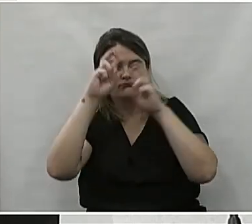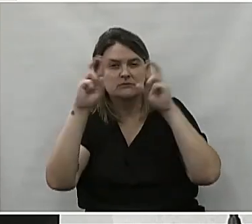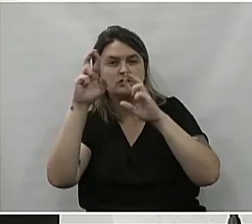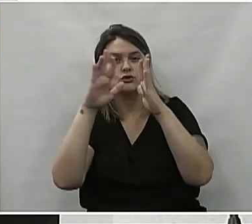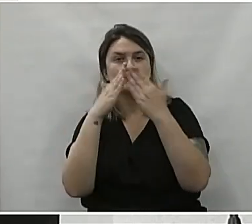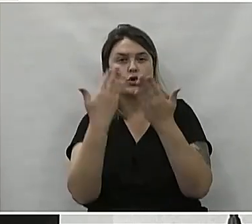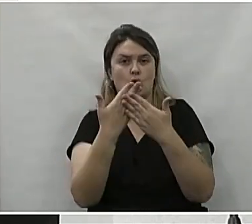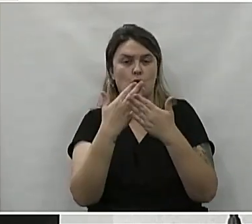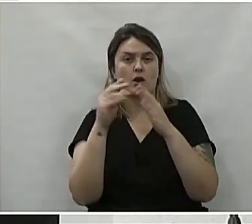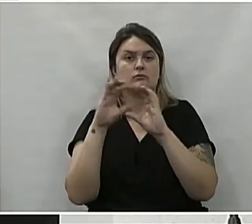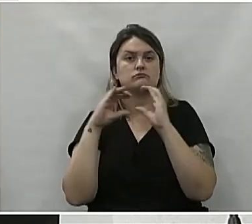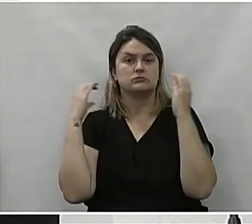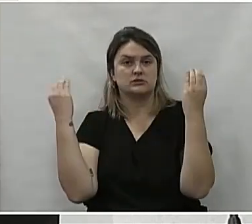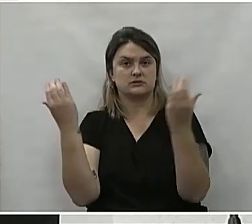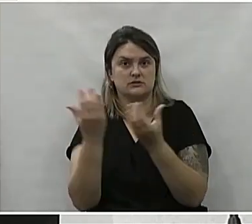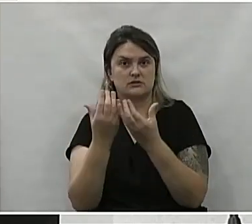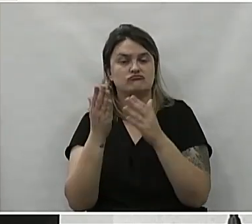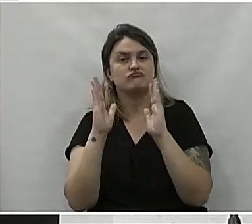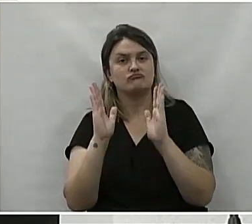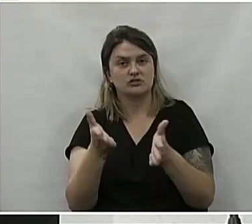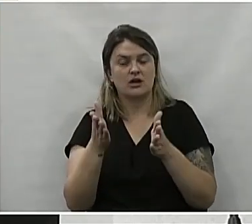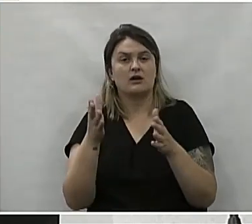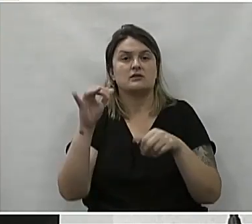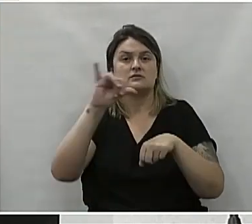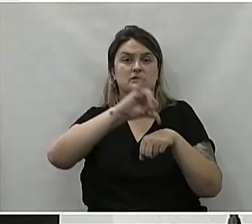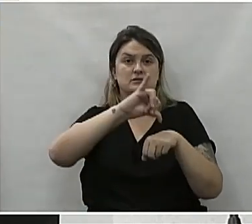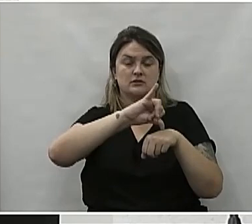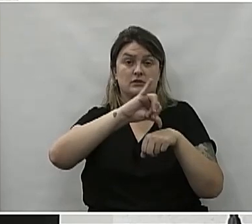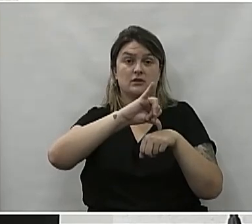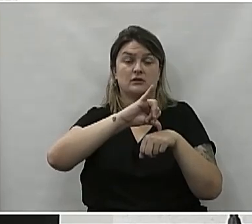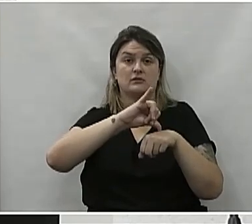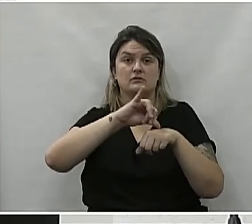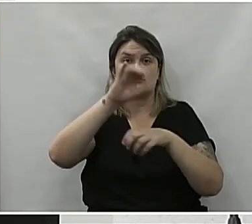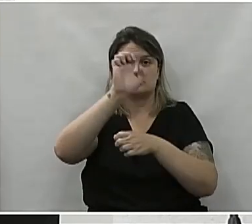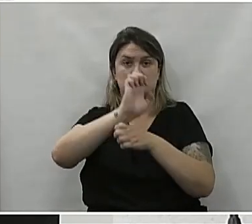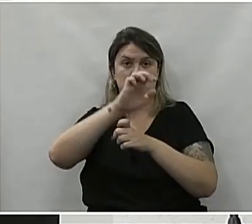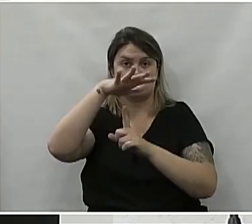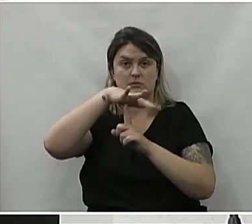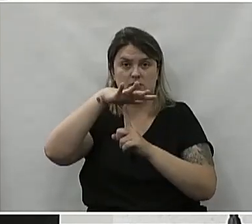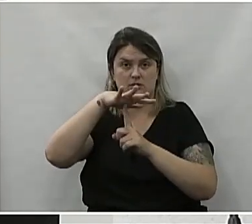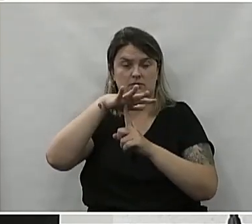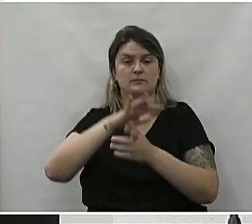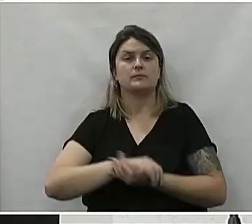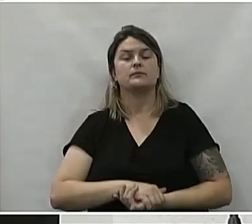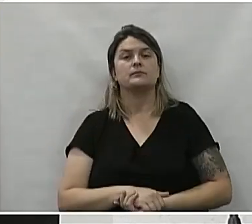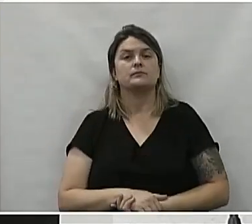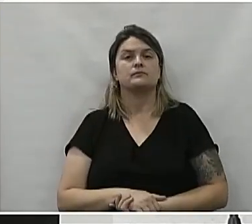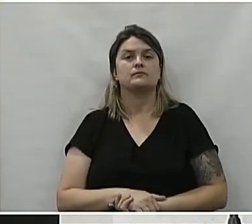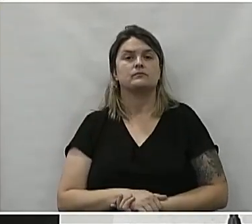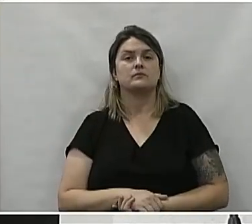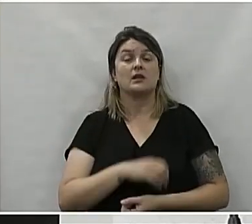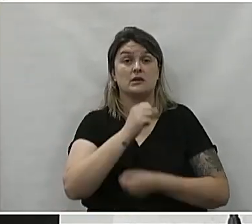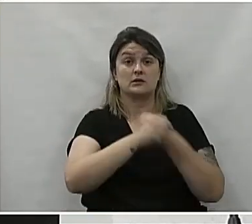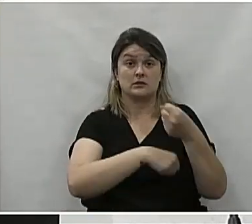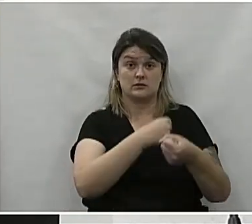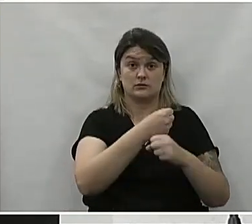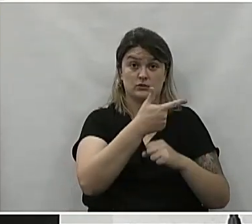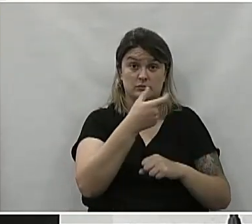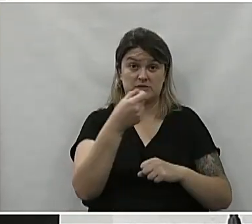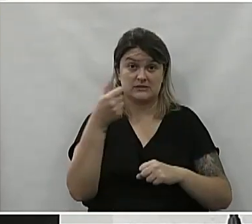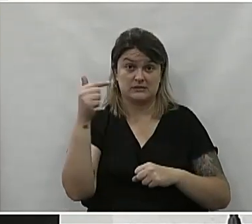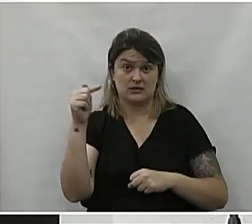Comunitária Já com Efetivo Decentralizado Por todo O estado Do Paraná Já em 2007